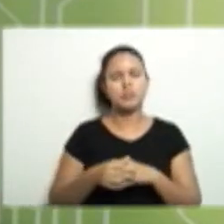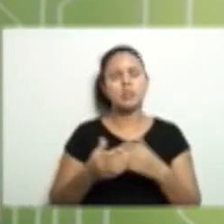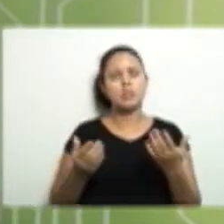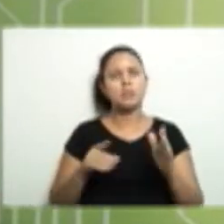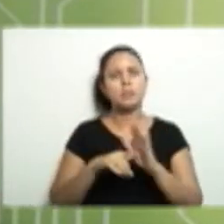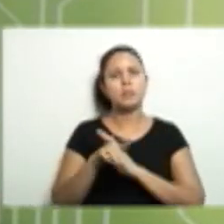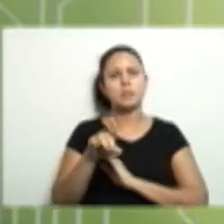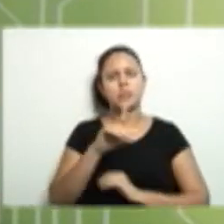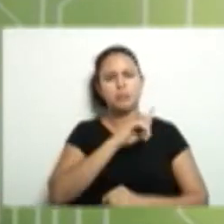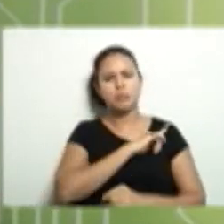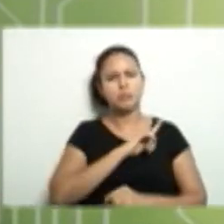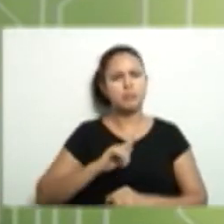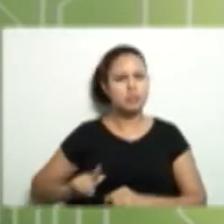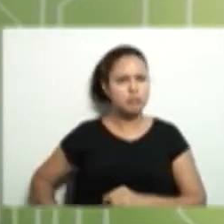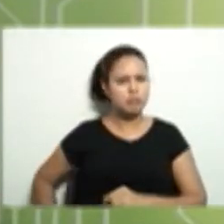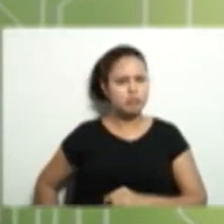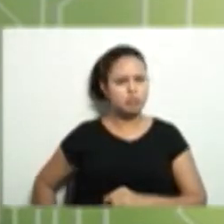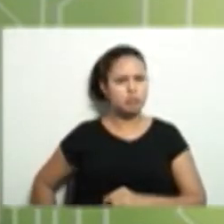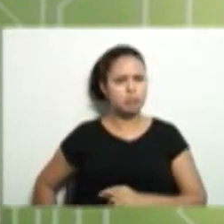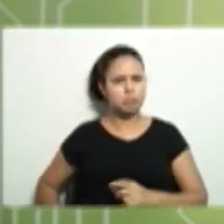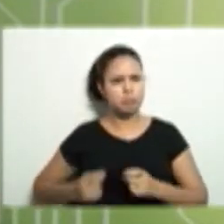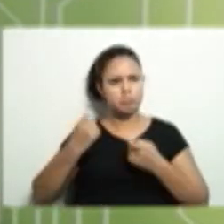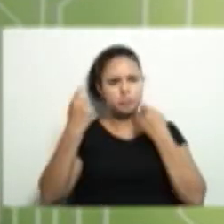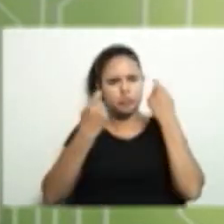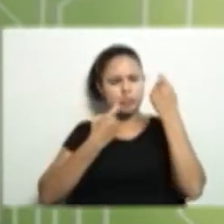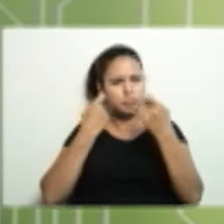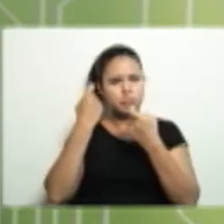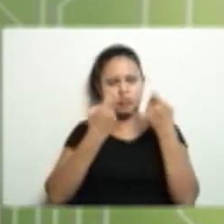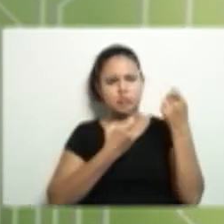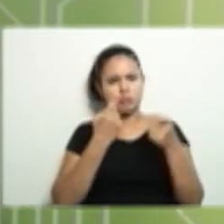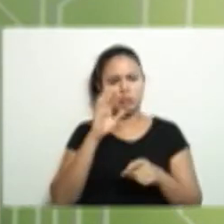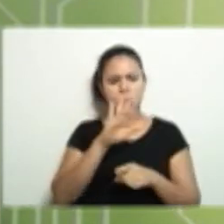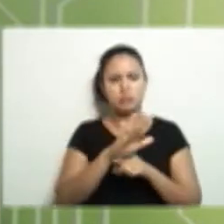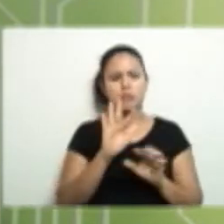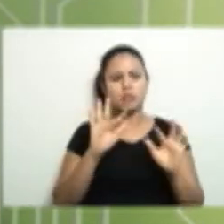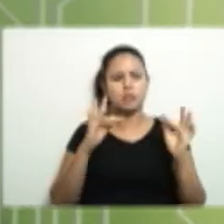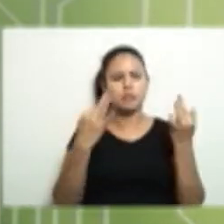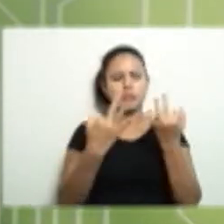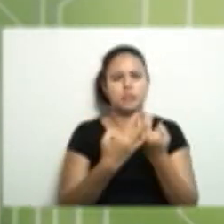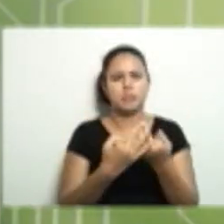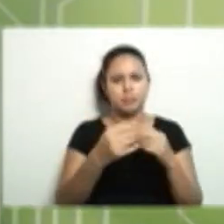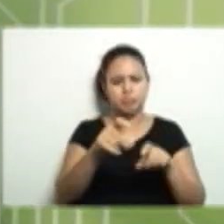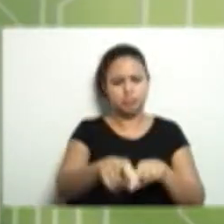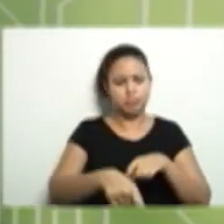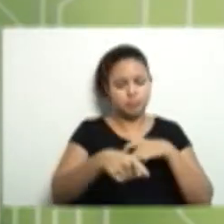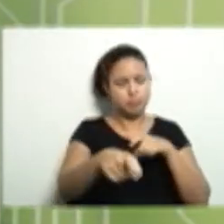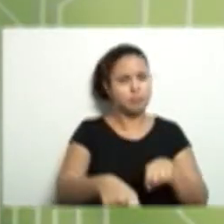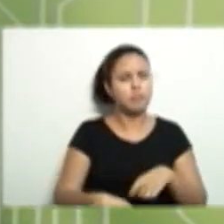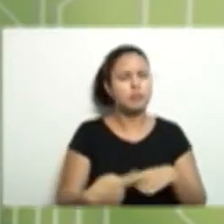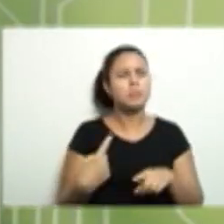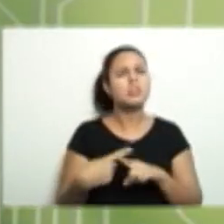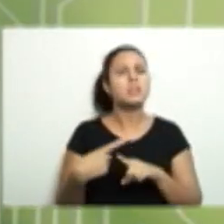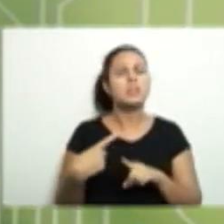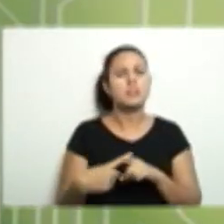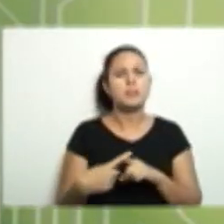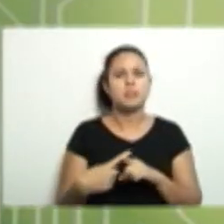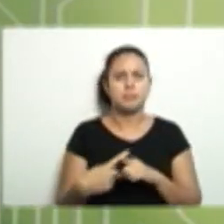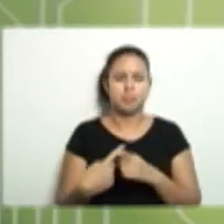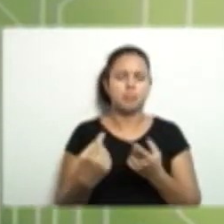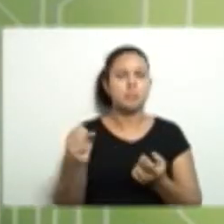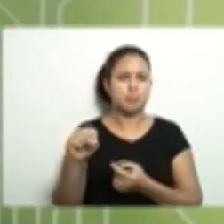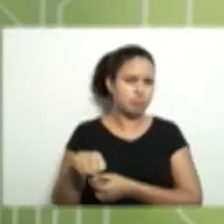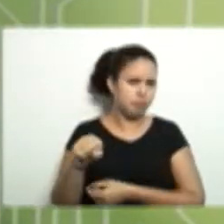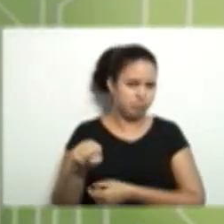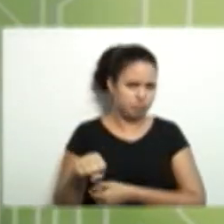tem interesse de fomentar a agricultura familiar? Se sim, por quê? Bom, normalmente a gente entende que sim, o governo